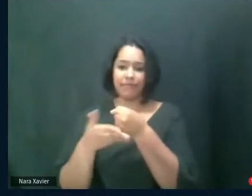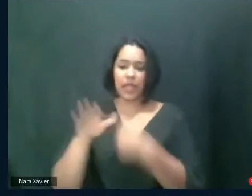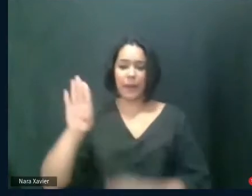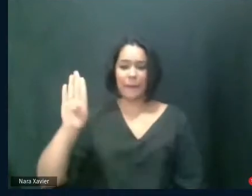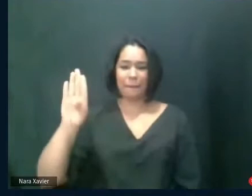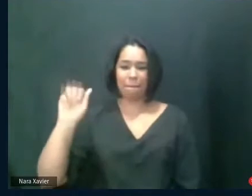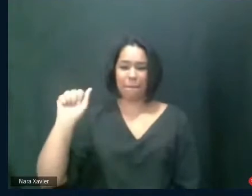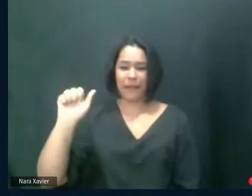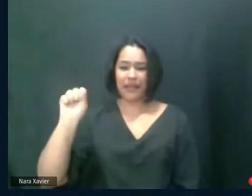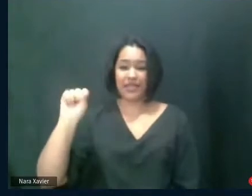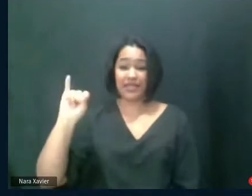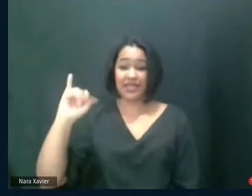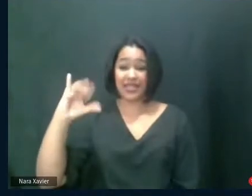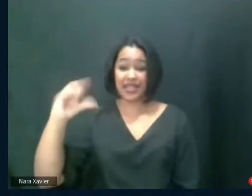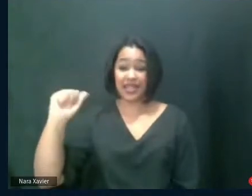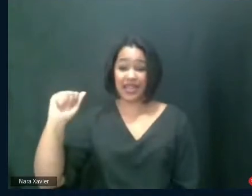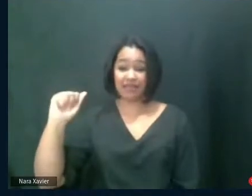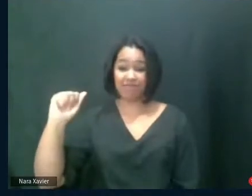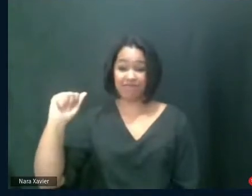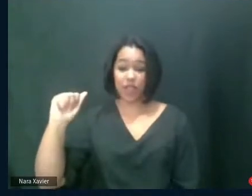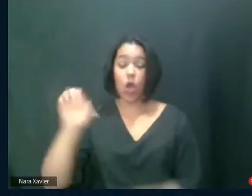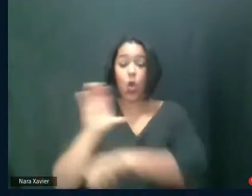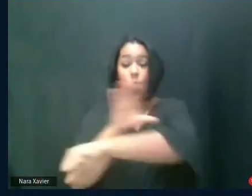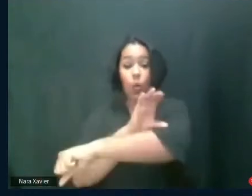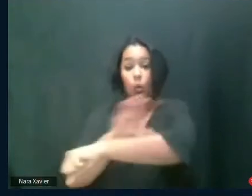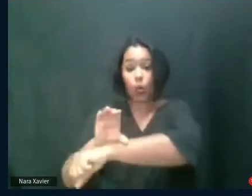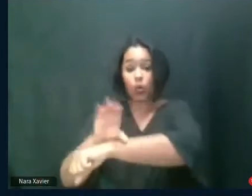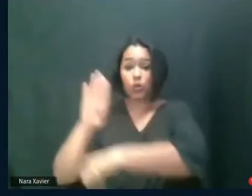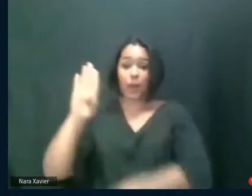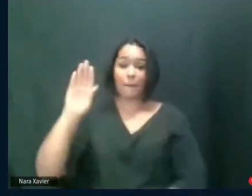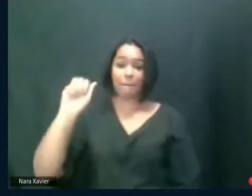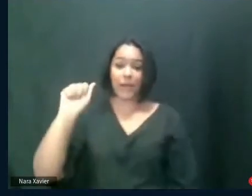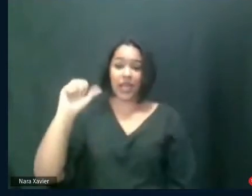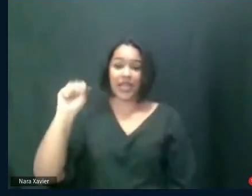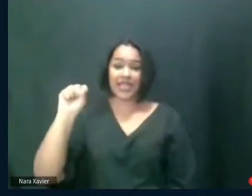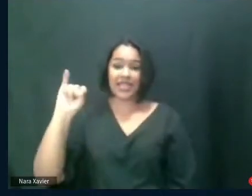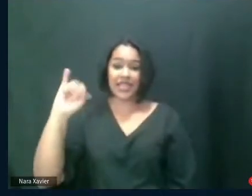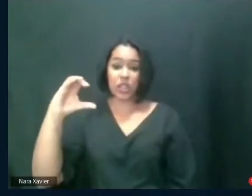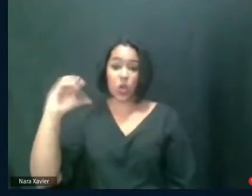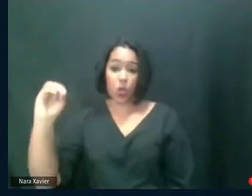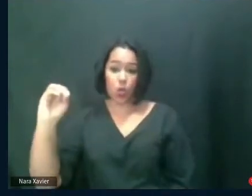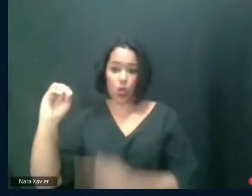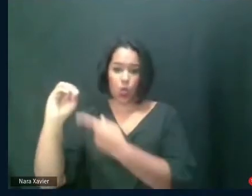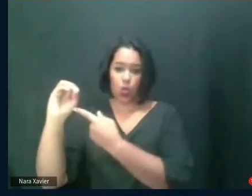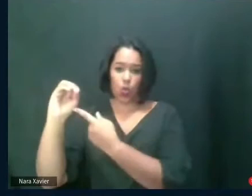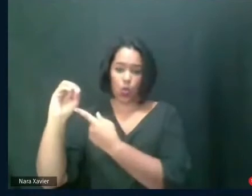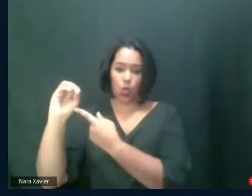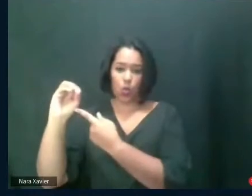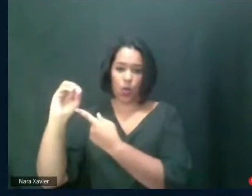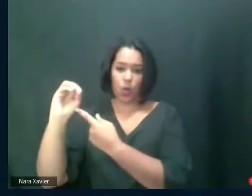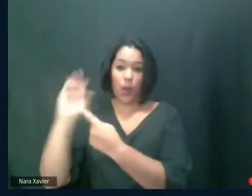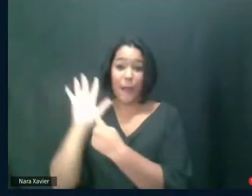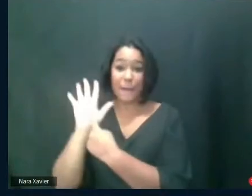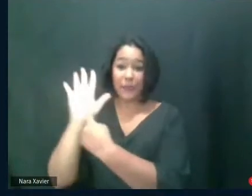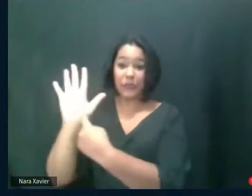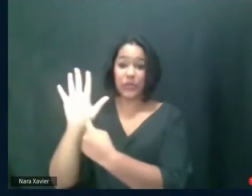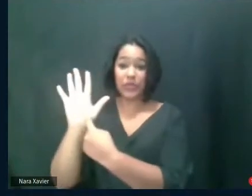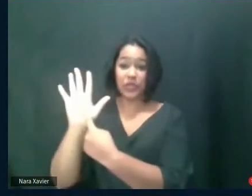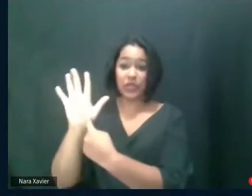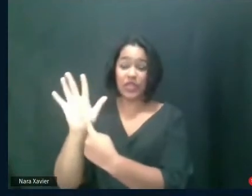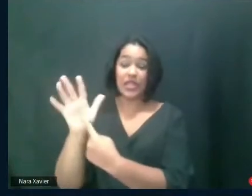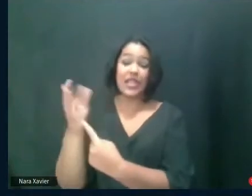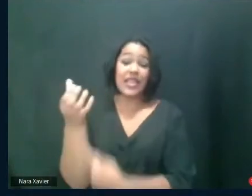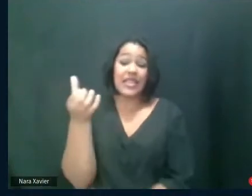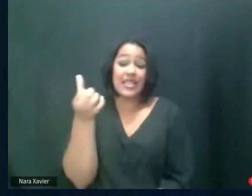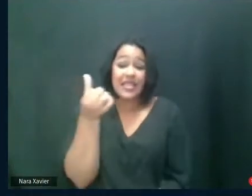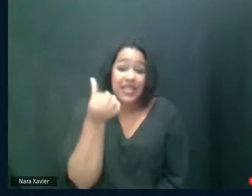palava básico, curso básico, apareceu em 6 opções do DF, e apareceram